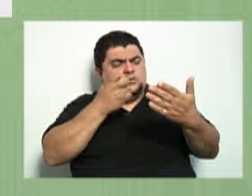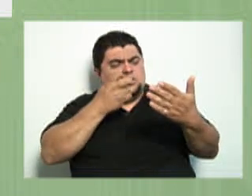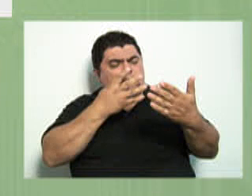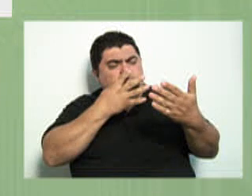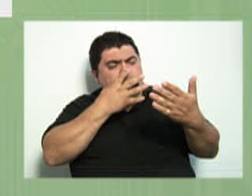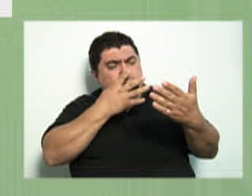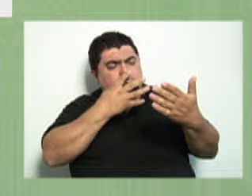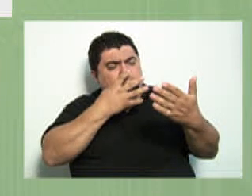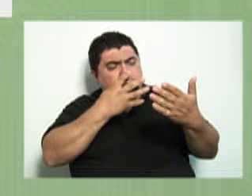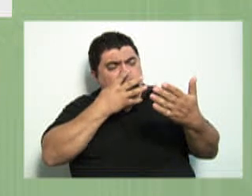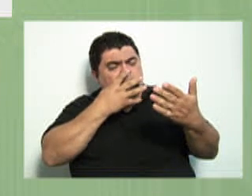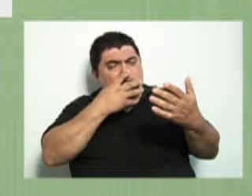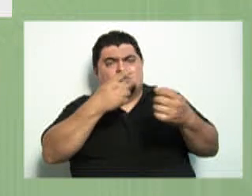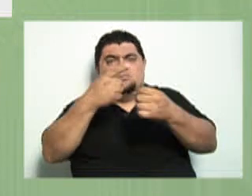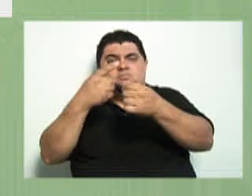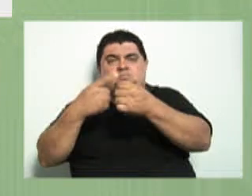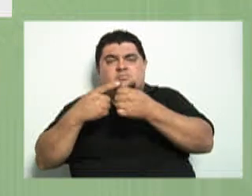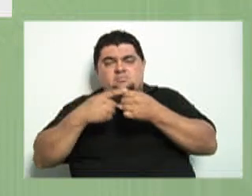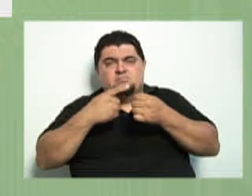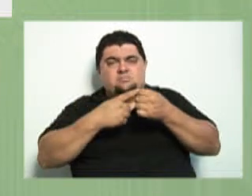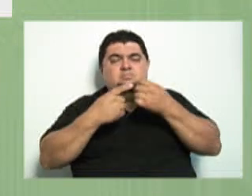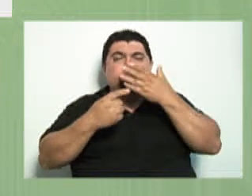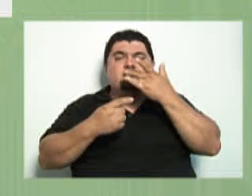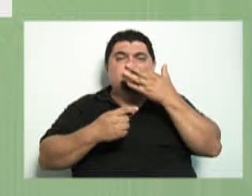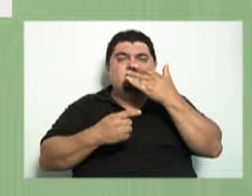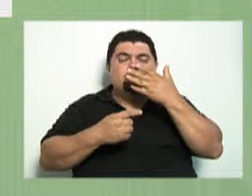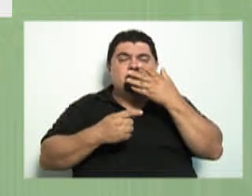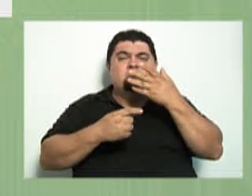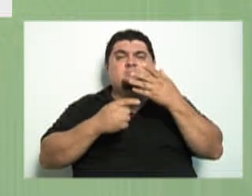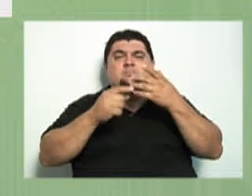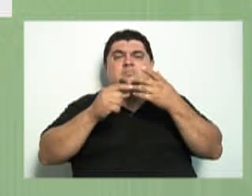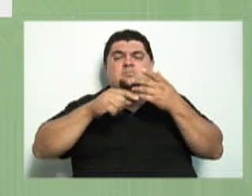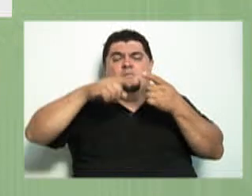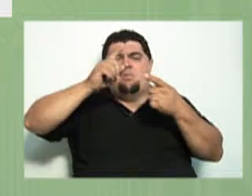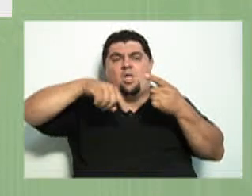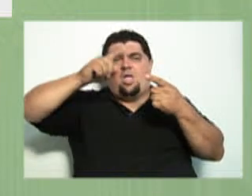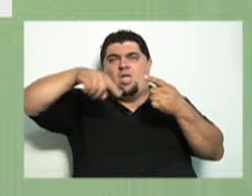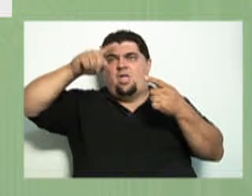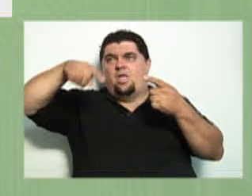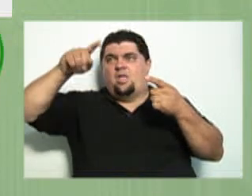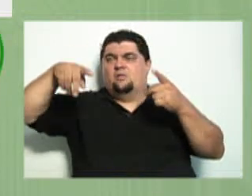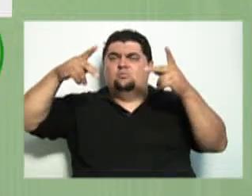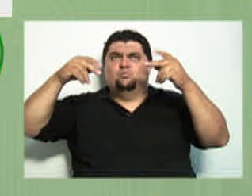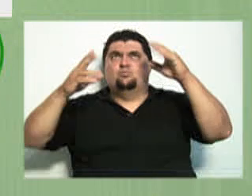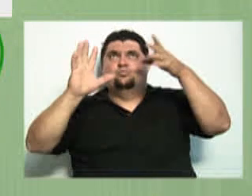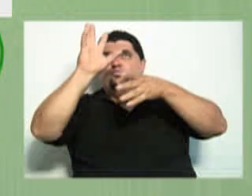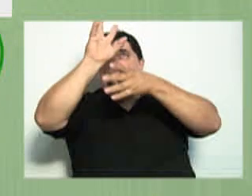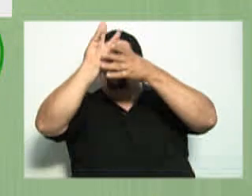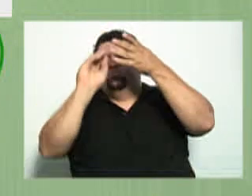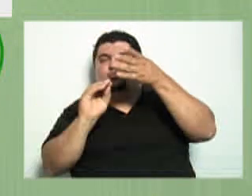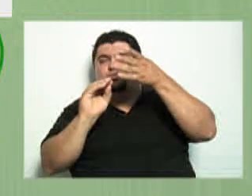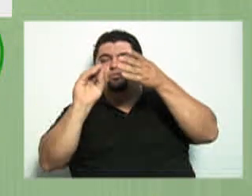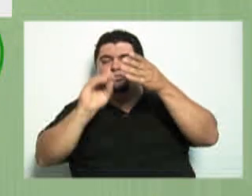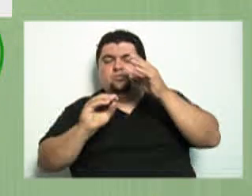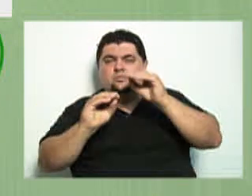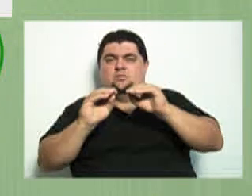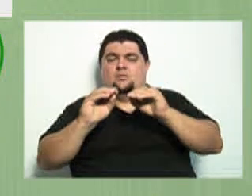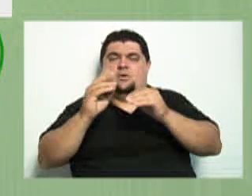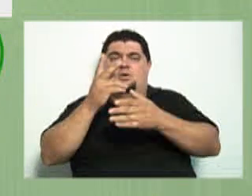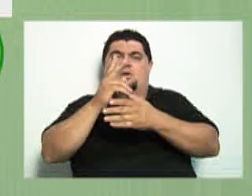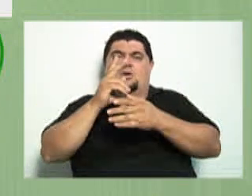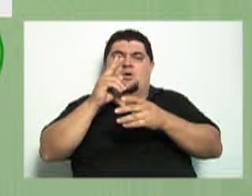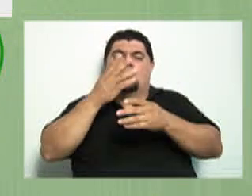gente tem cada município colorido com uma cor, dentro dessa gradação expressa aqui embaixo. E nessa gradação a